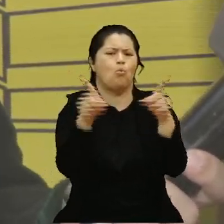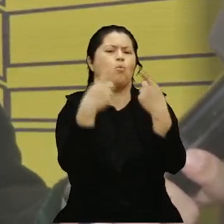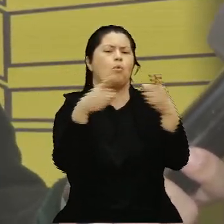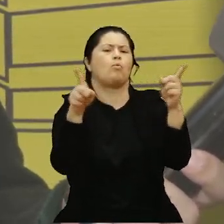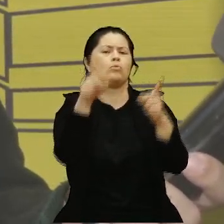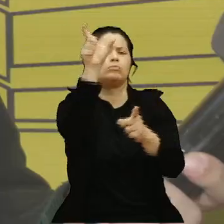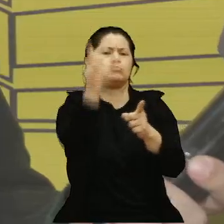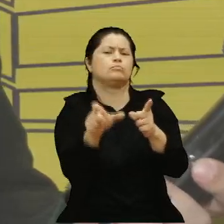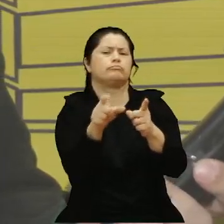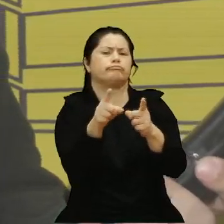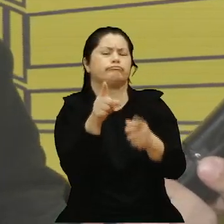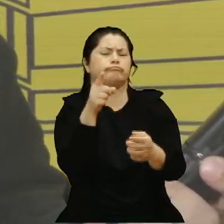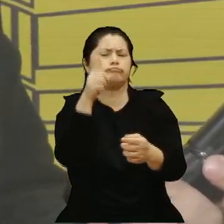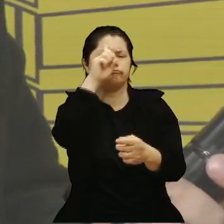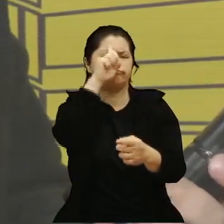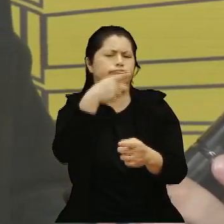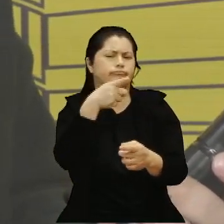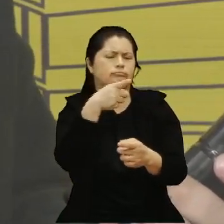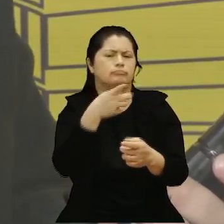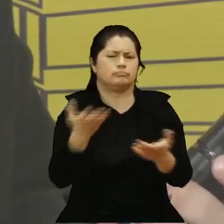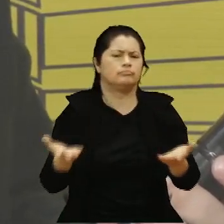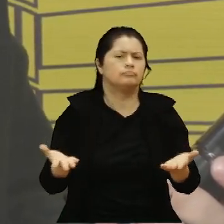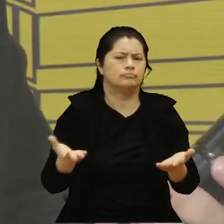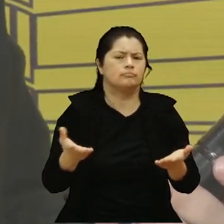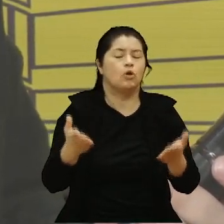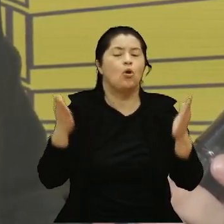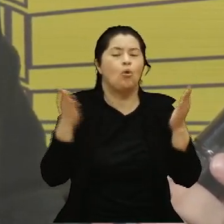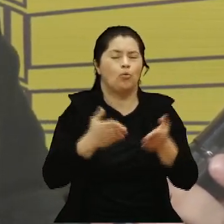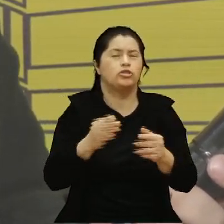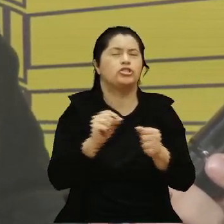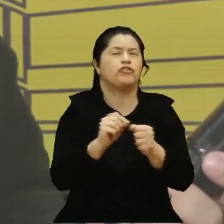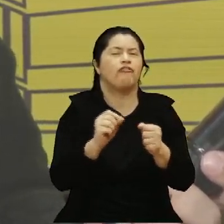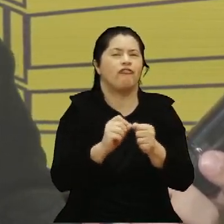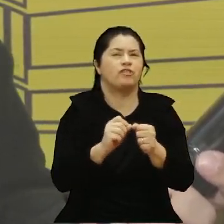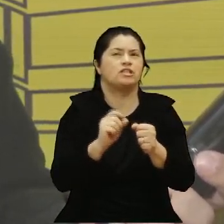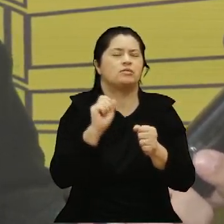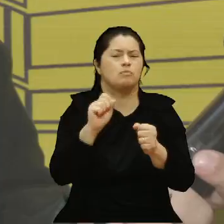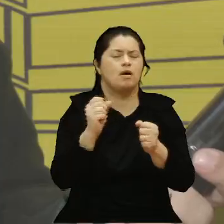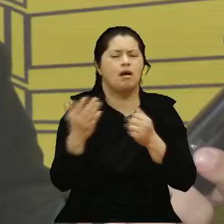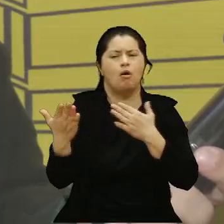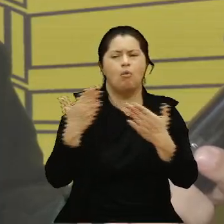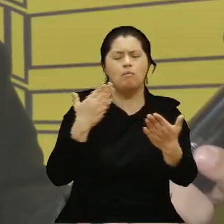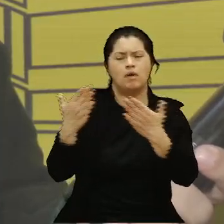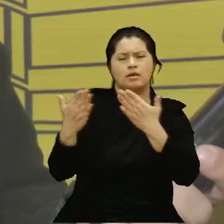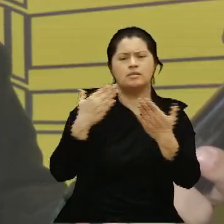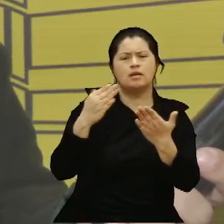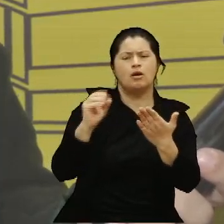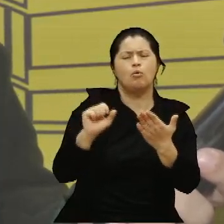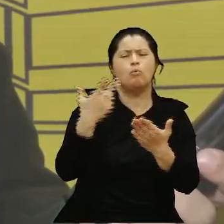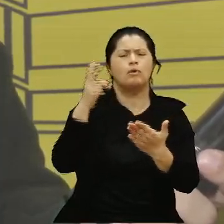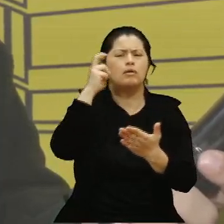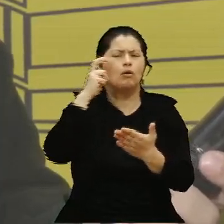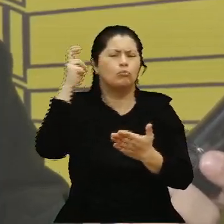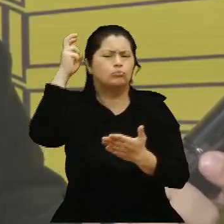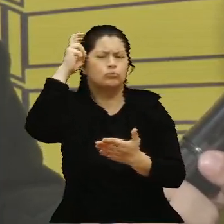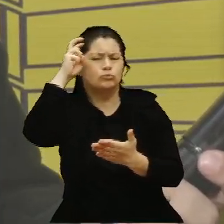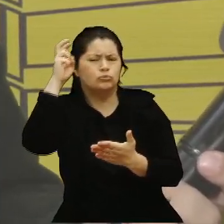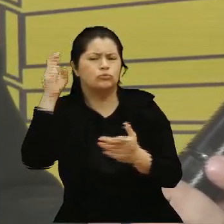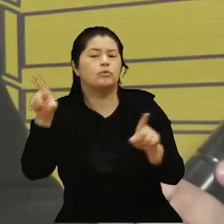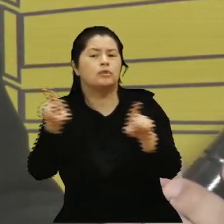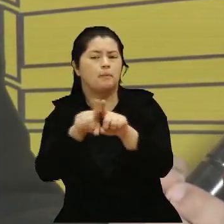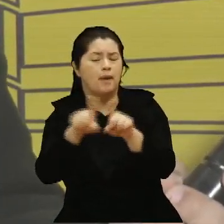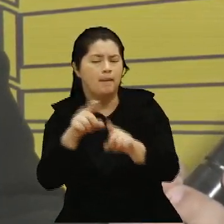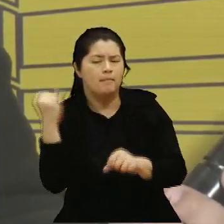vezes comandando. Então, eu fiz uma comparação, o quanto a cultura também